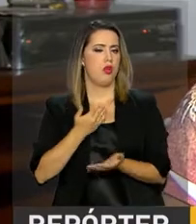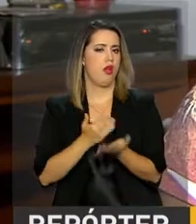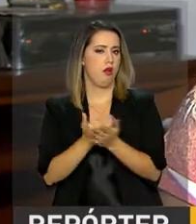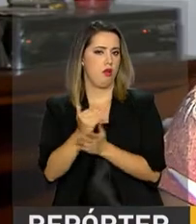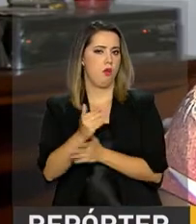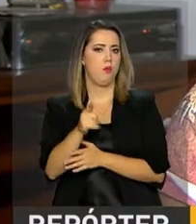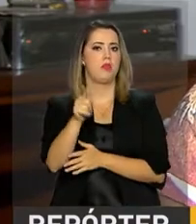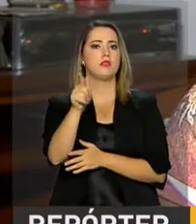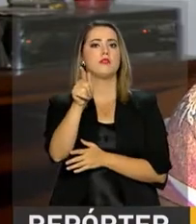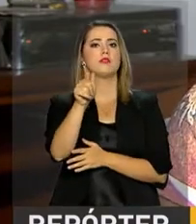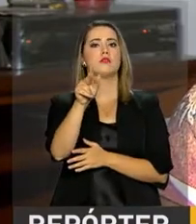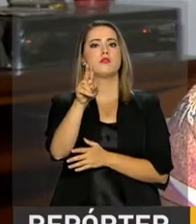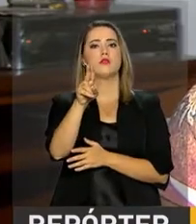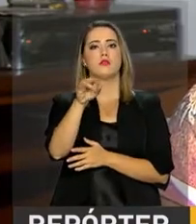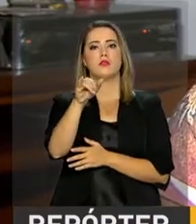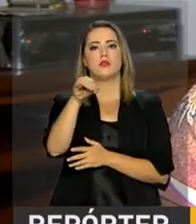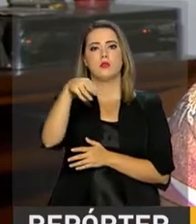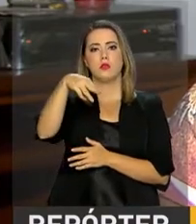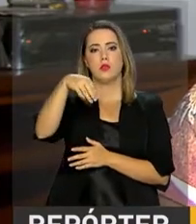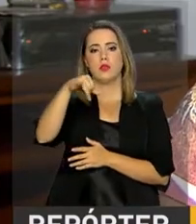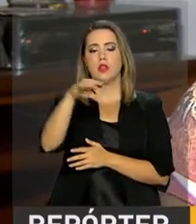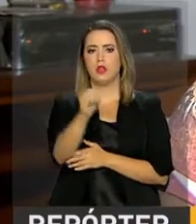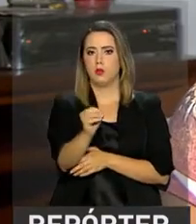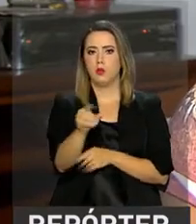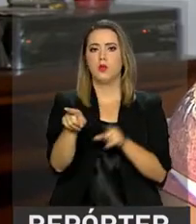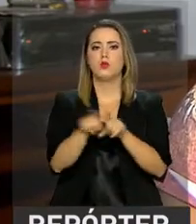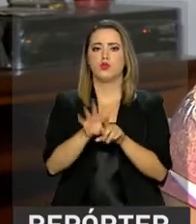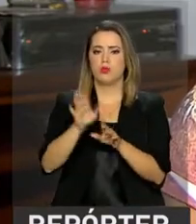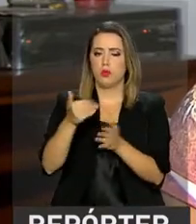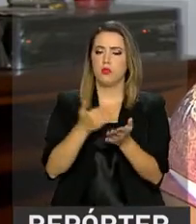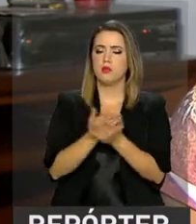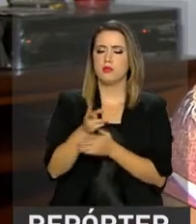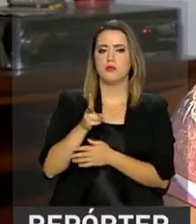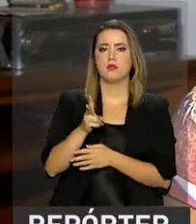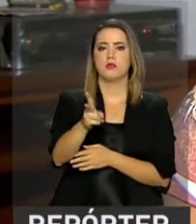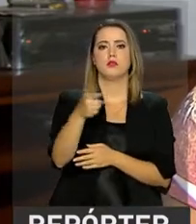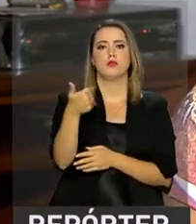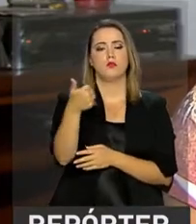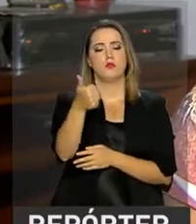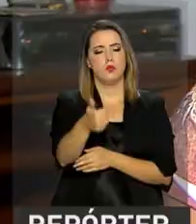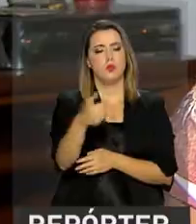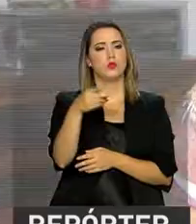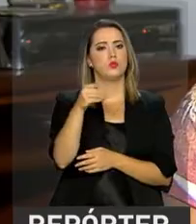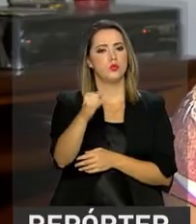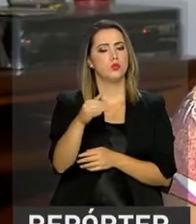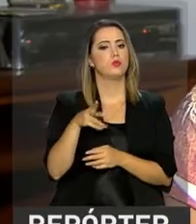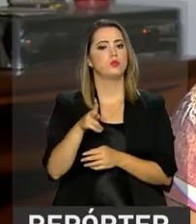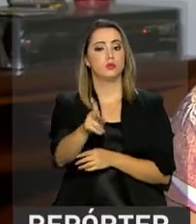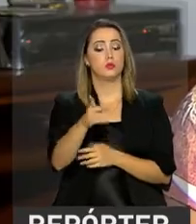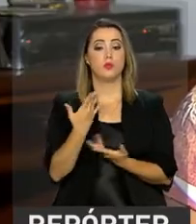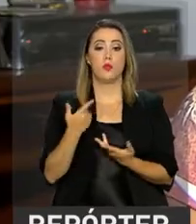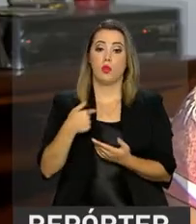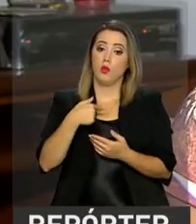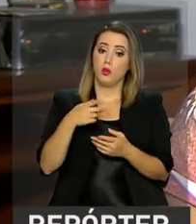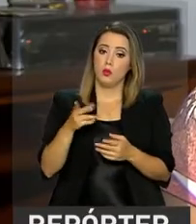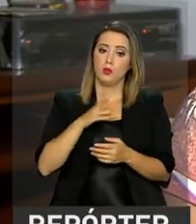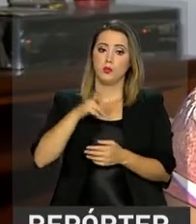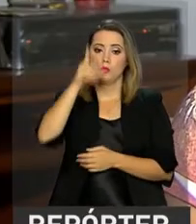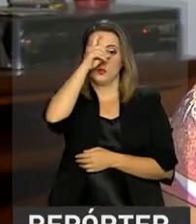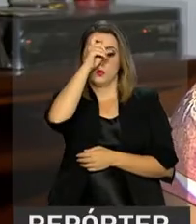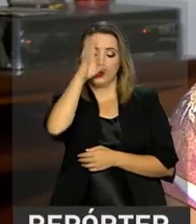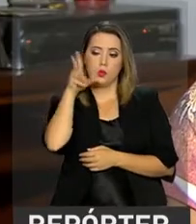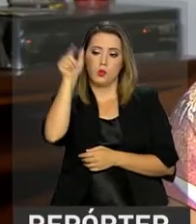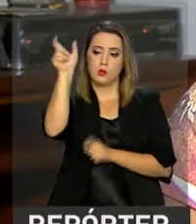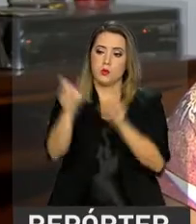comecei a fazer todo de 21 vinte e um dias e foi todo pelo sus mesmo hospital onde faço todo